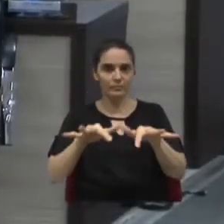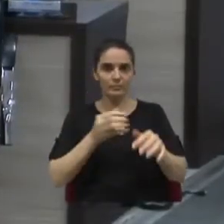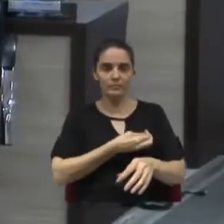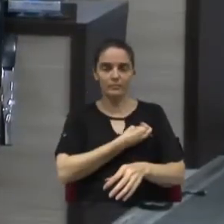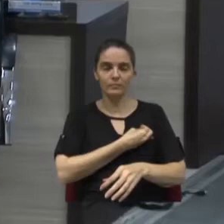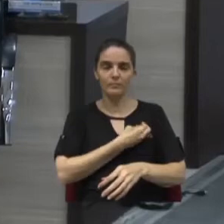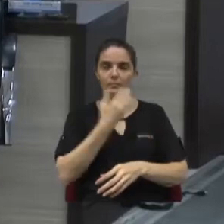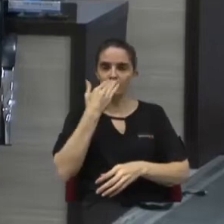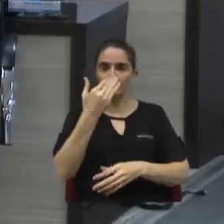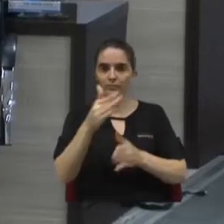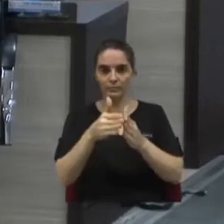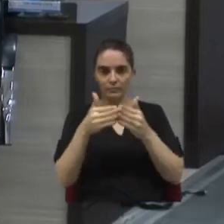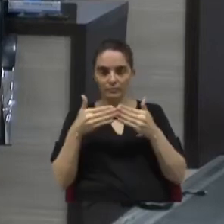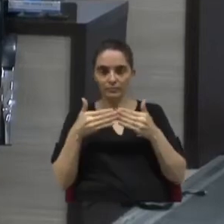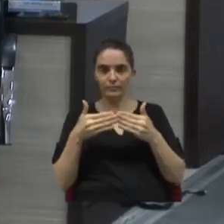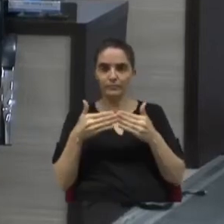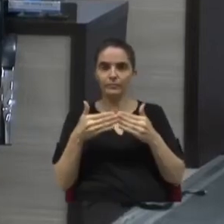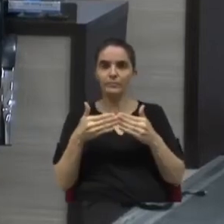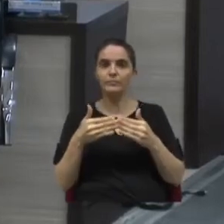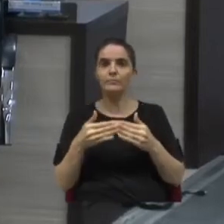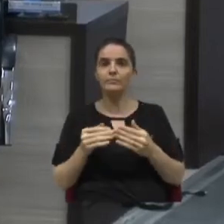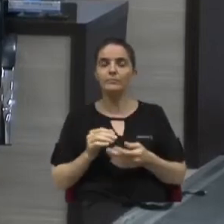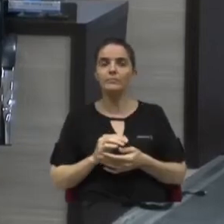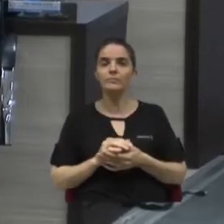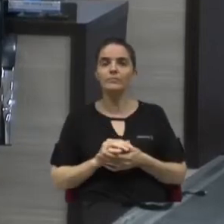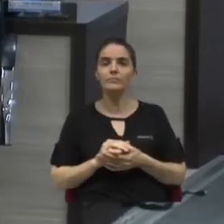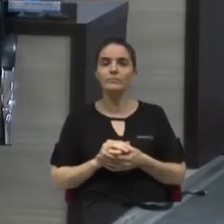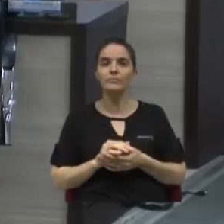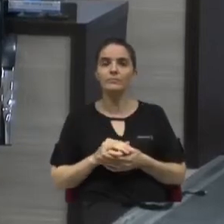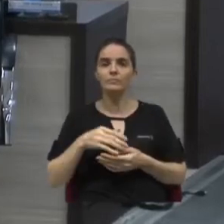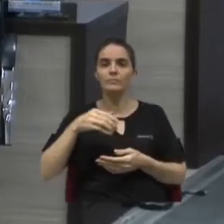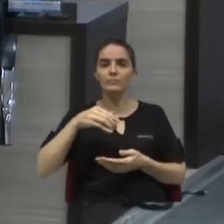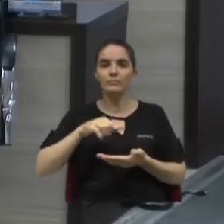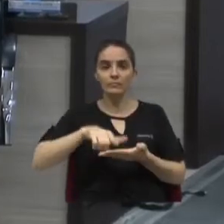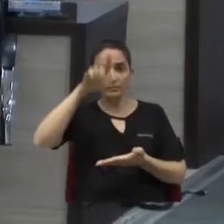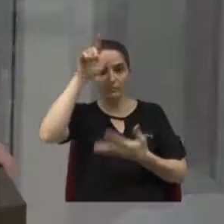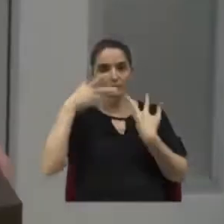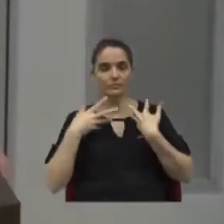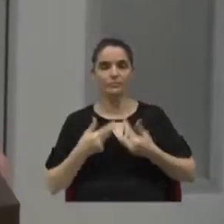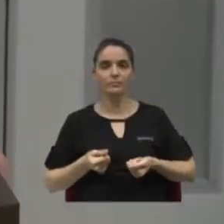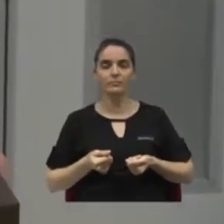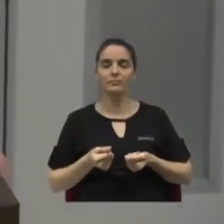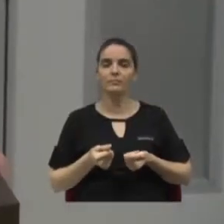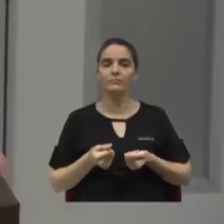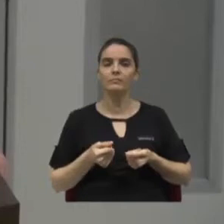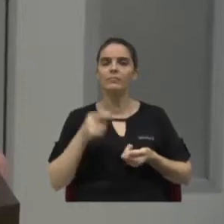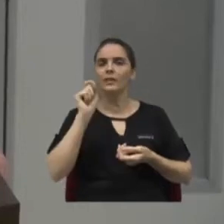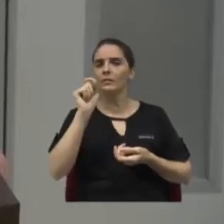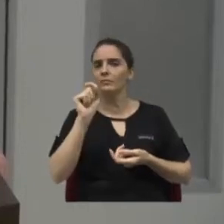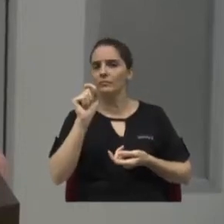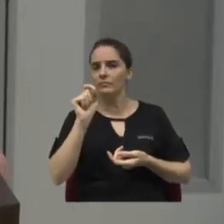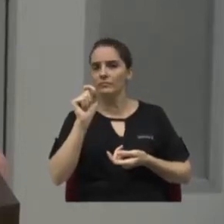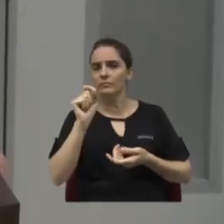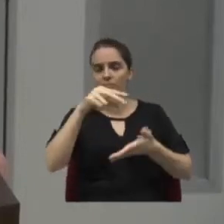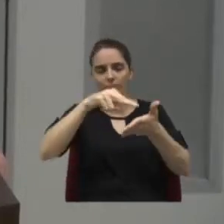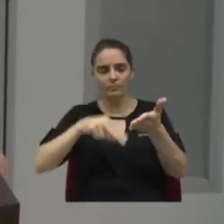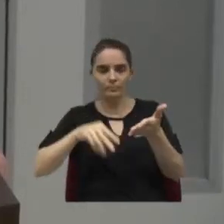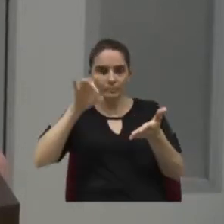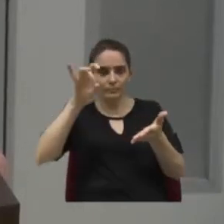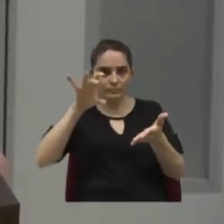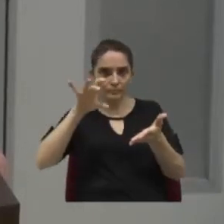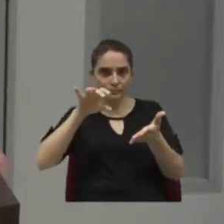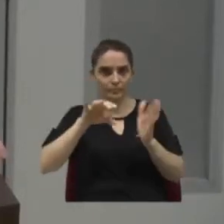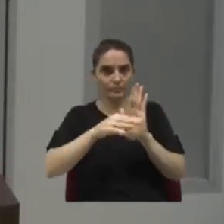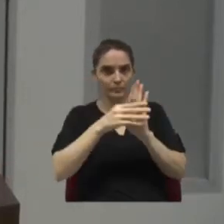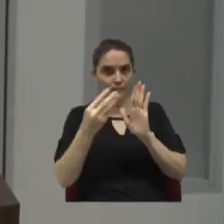faço um requerimento com a anuência dos líderes para que possamos ler somente a